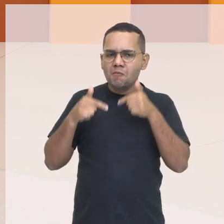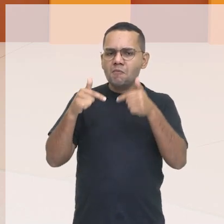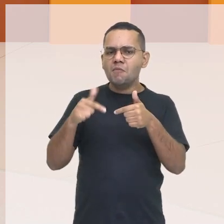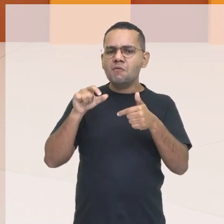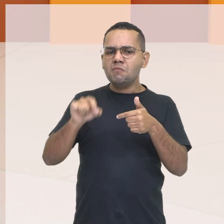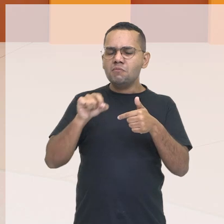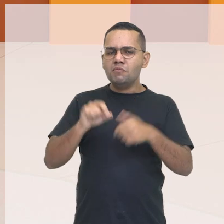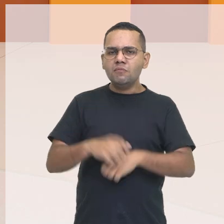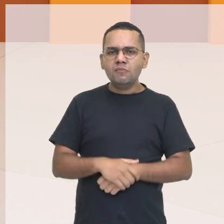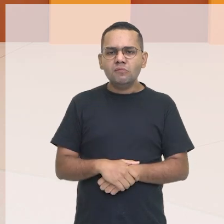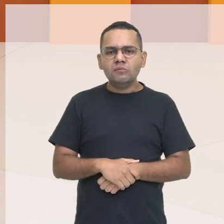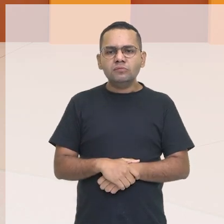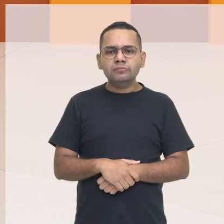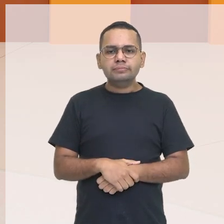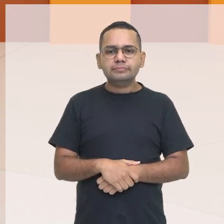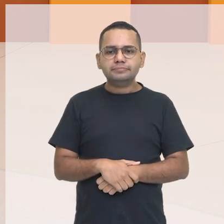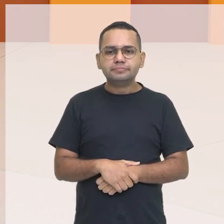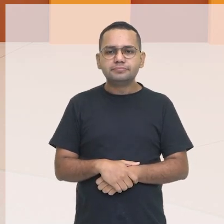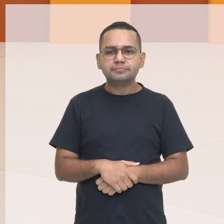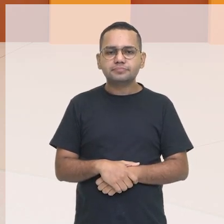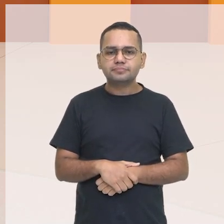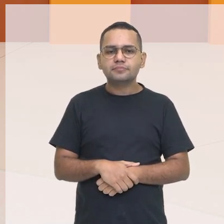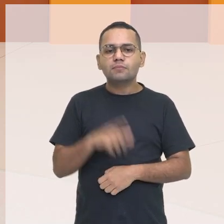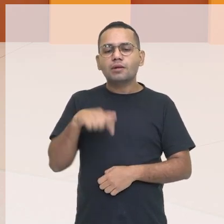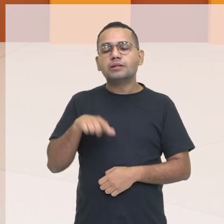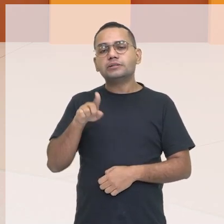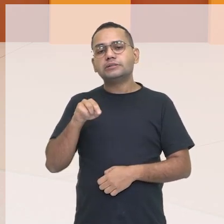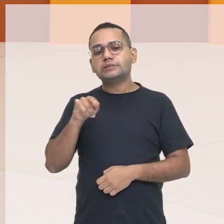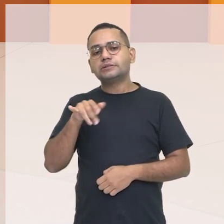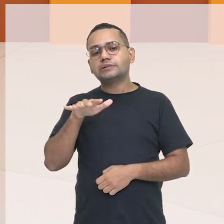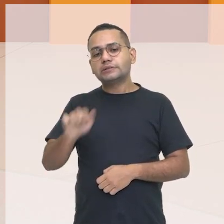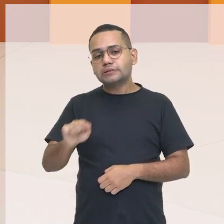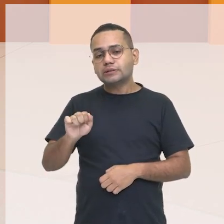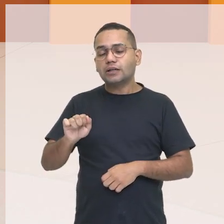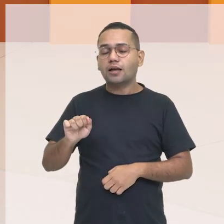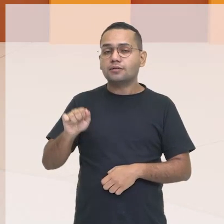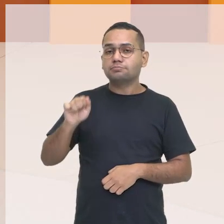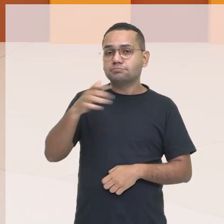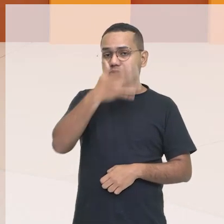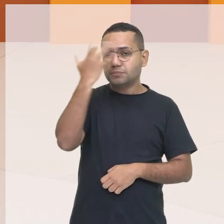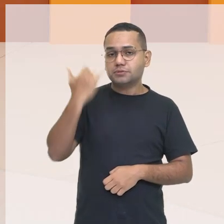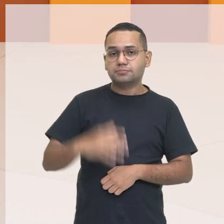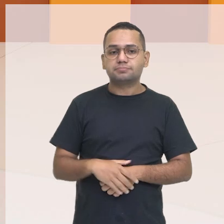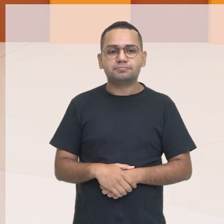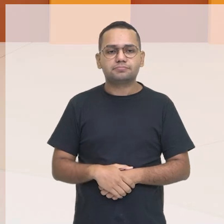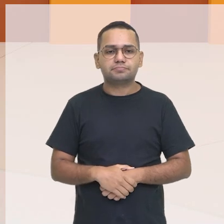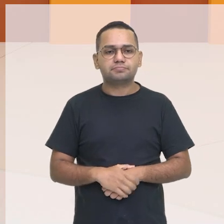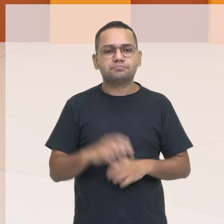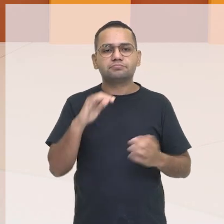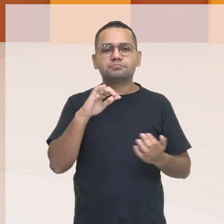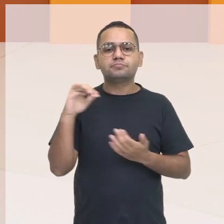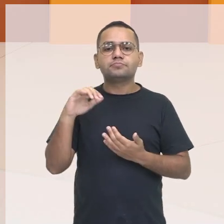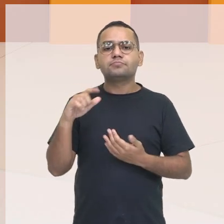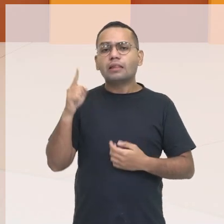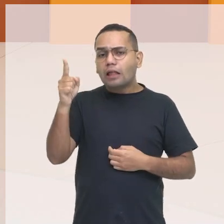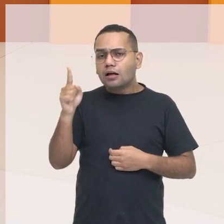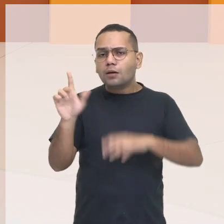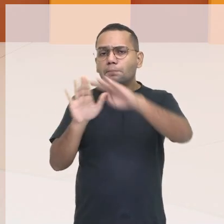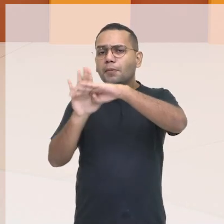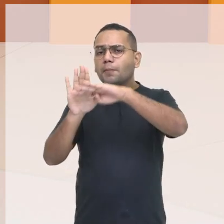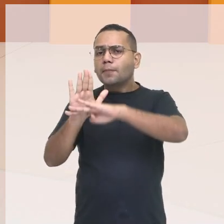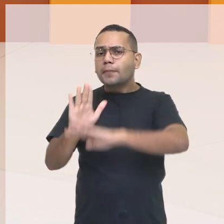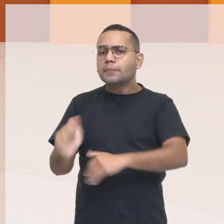do ser humano. Então, e quais são os princípios fundamentais da bioética? Então, nós